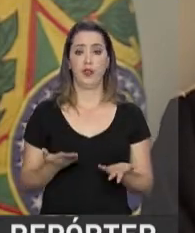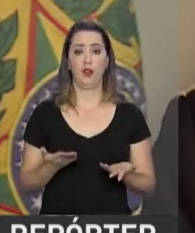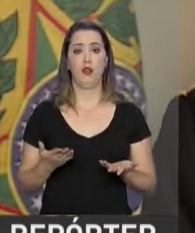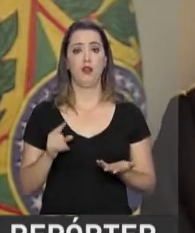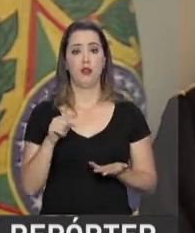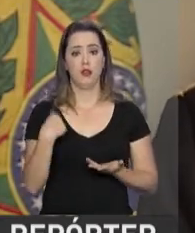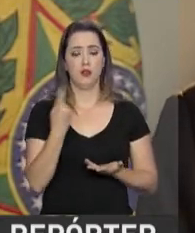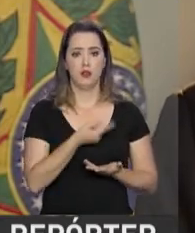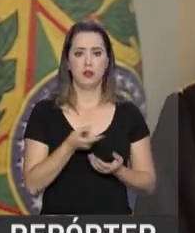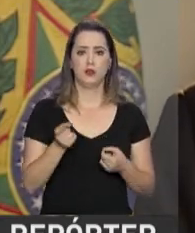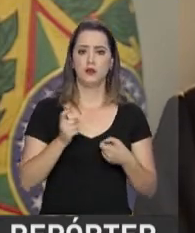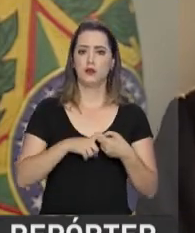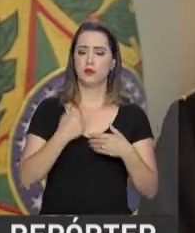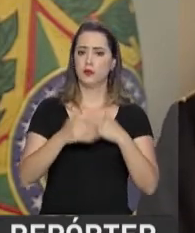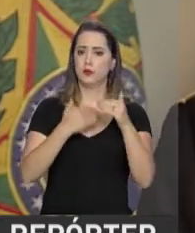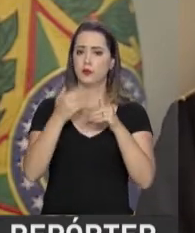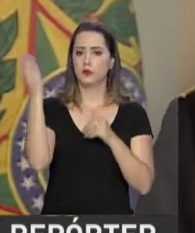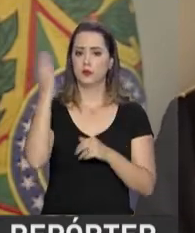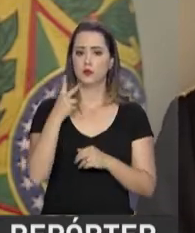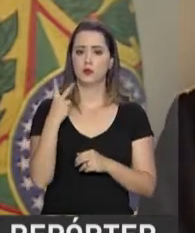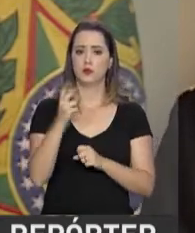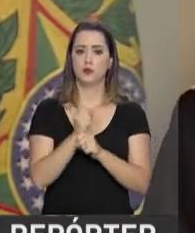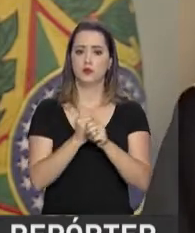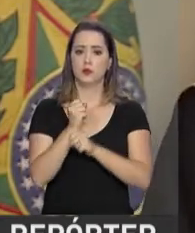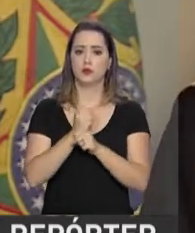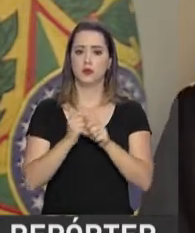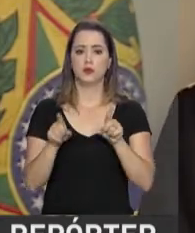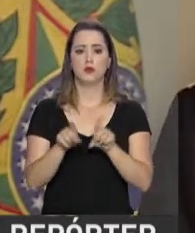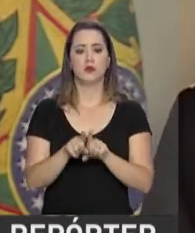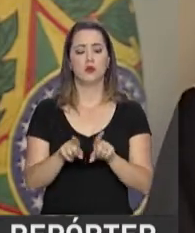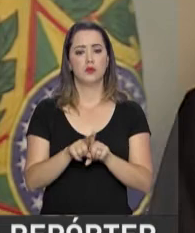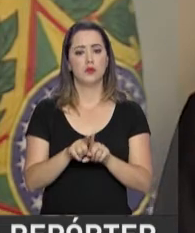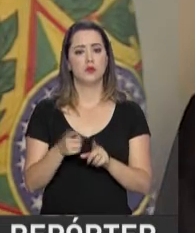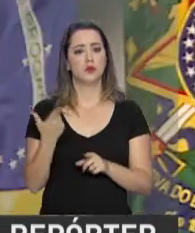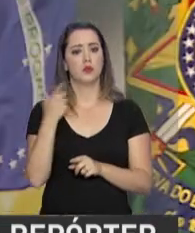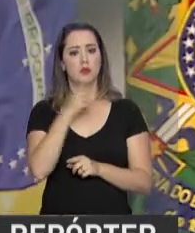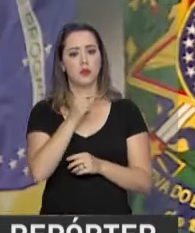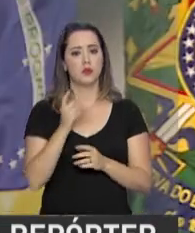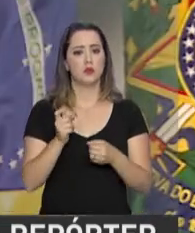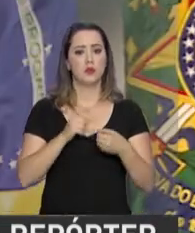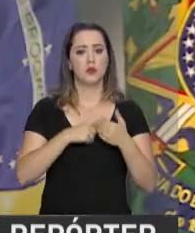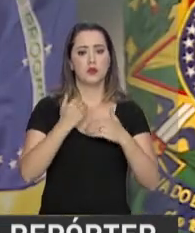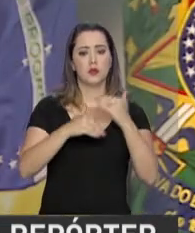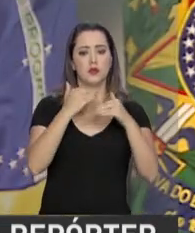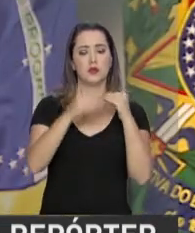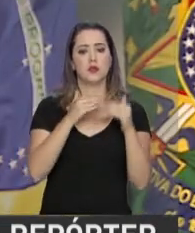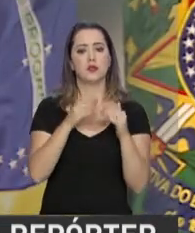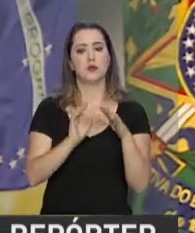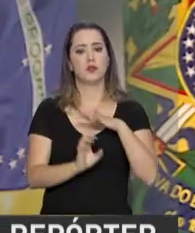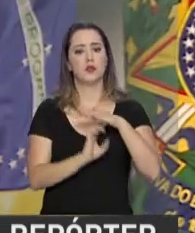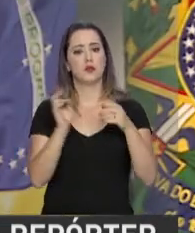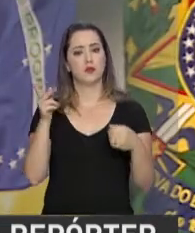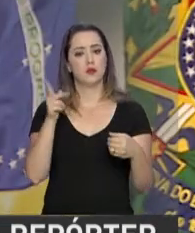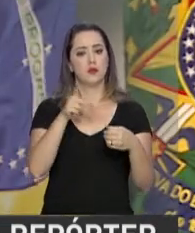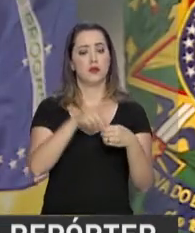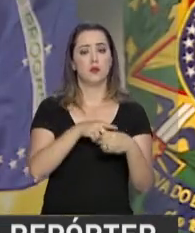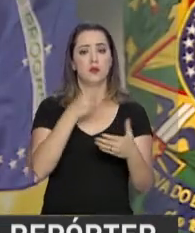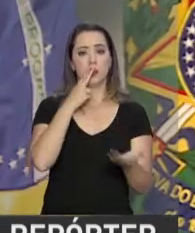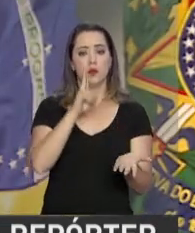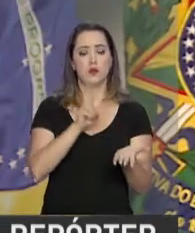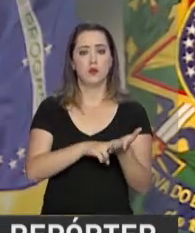como recuperamos o brasil em dois anos nós recuperamos a petrobras e os correios tiveram lucros